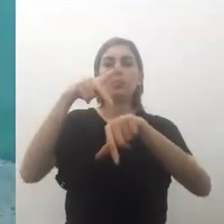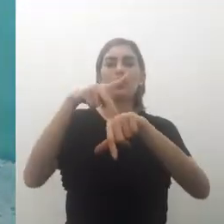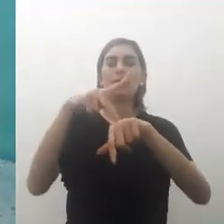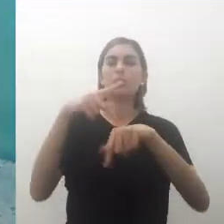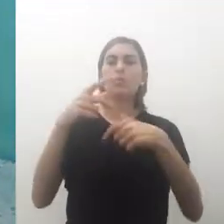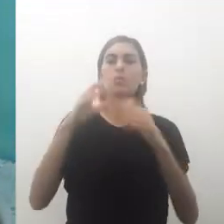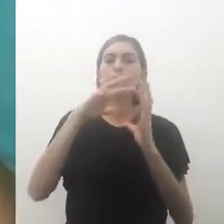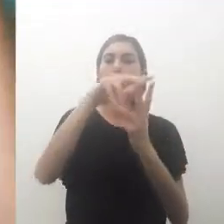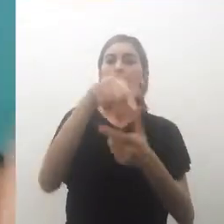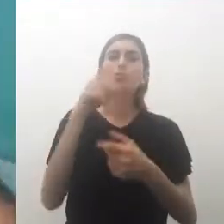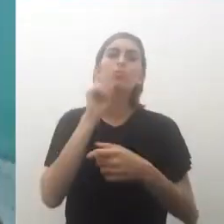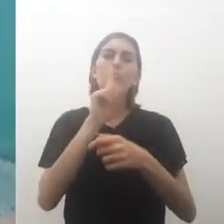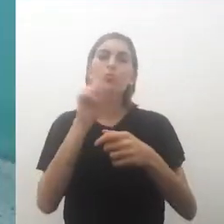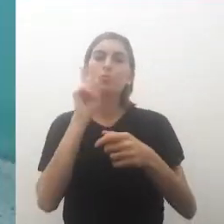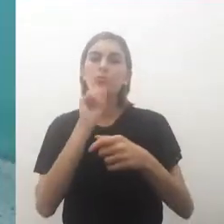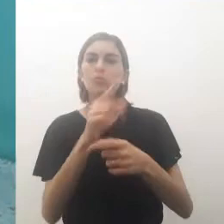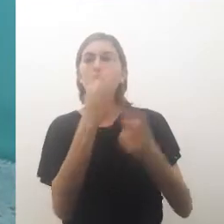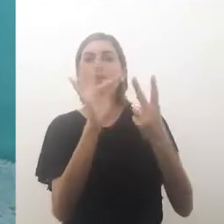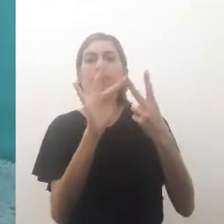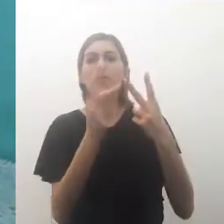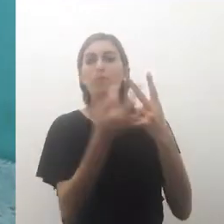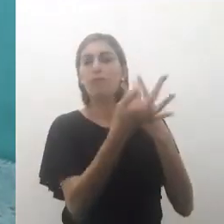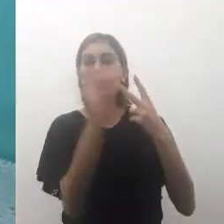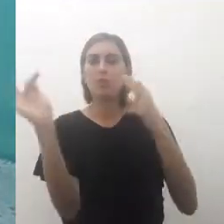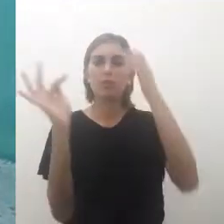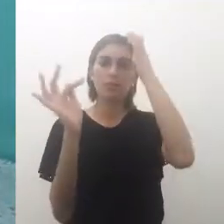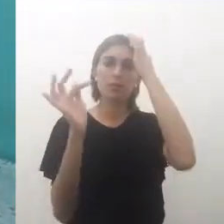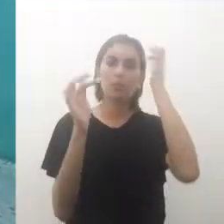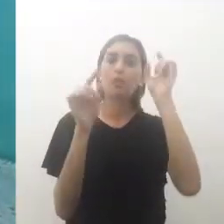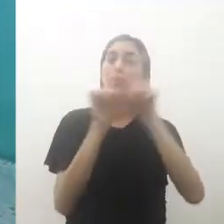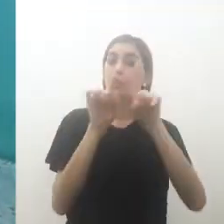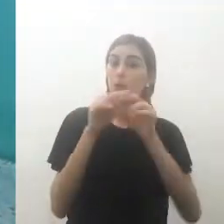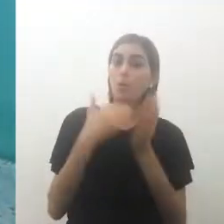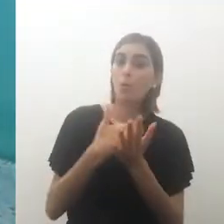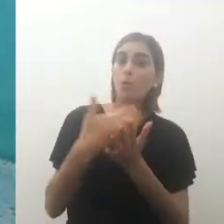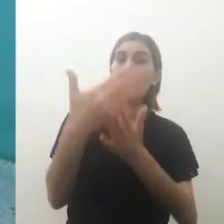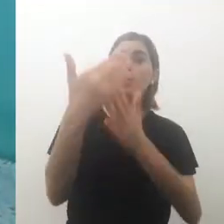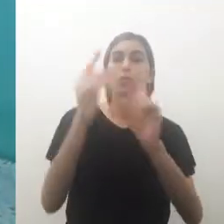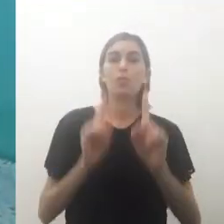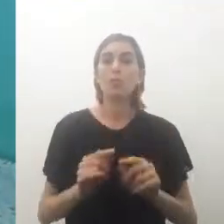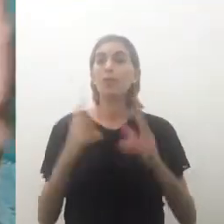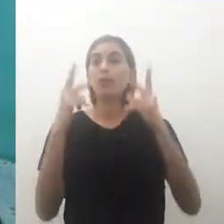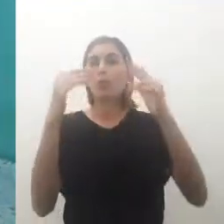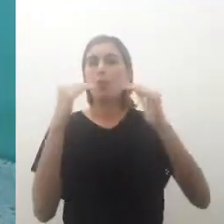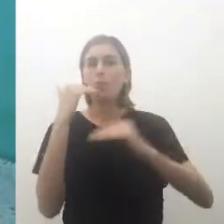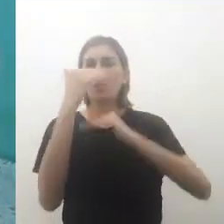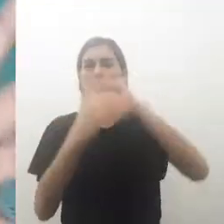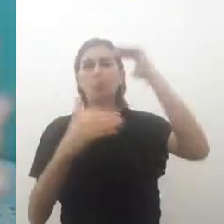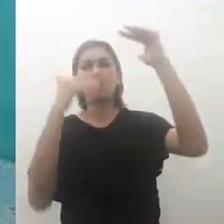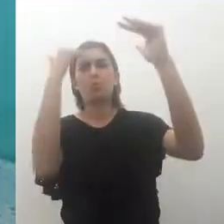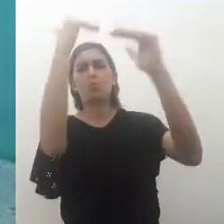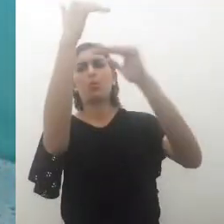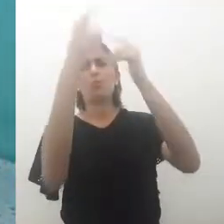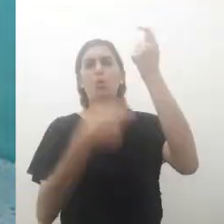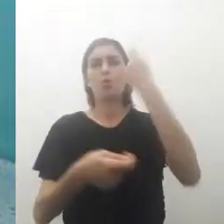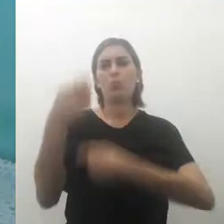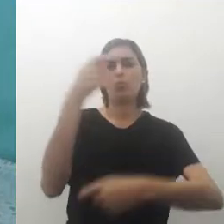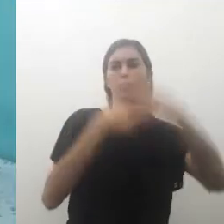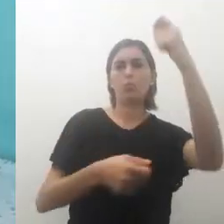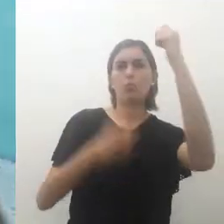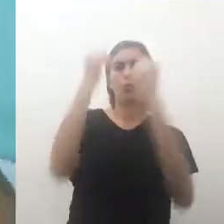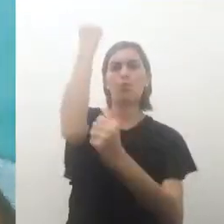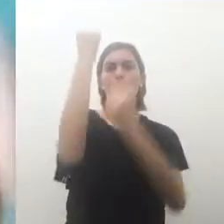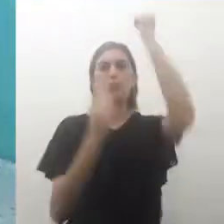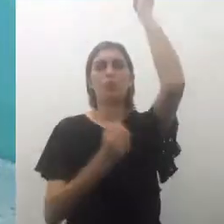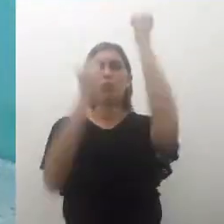do mundo, por exemplo, como Estados Unidos e França, que começaram também num nível muito grandioso